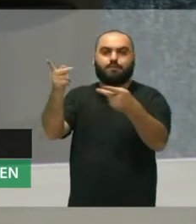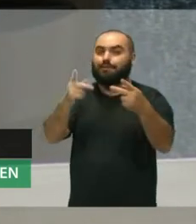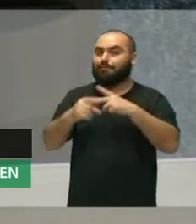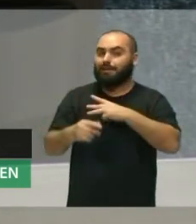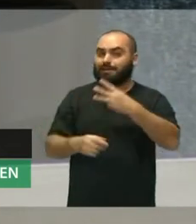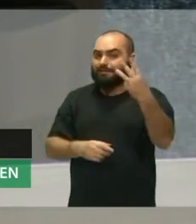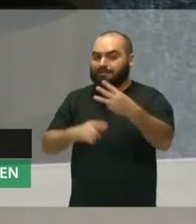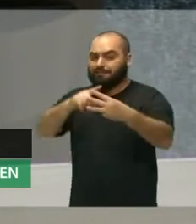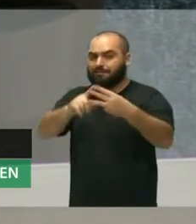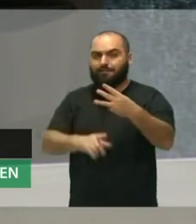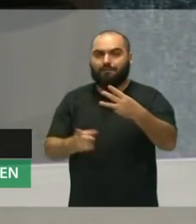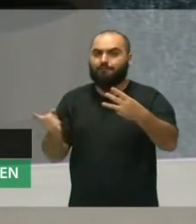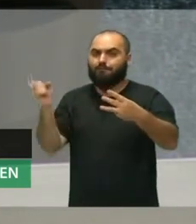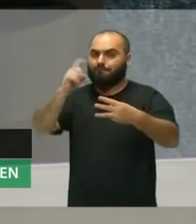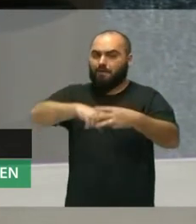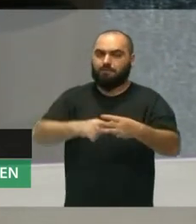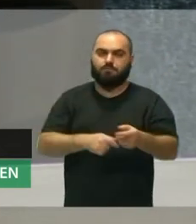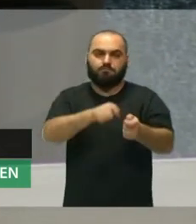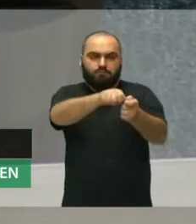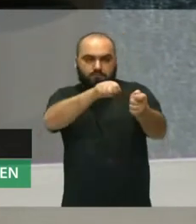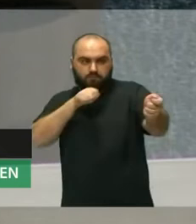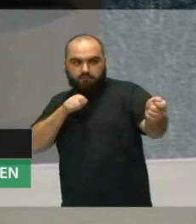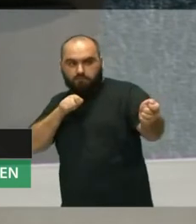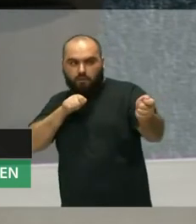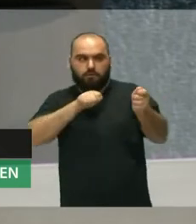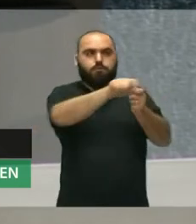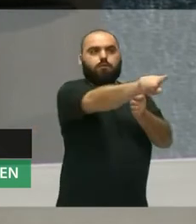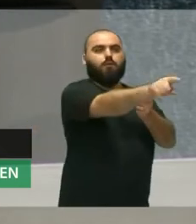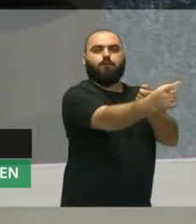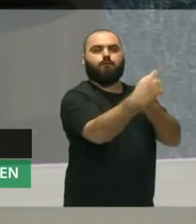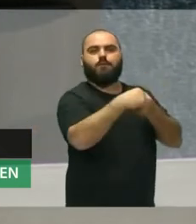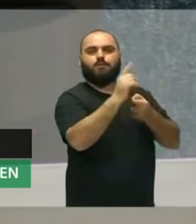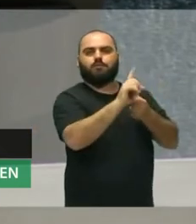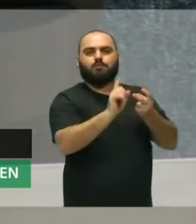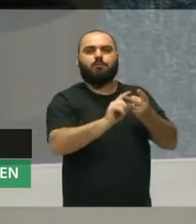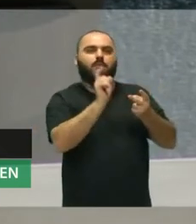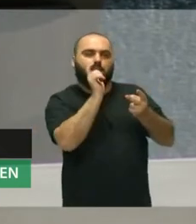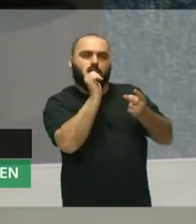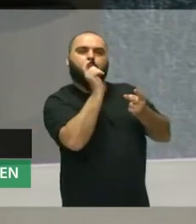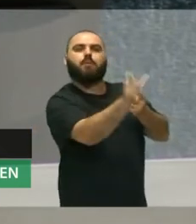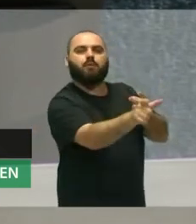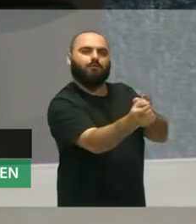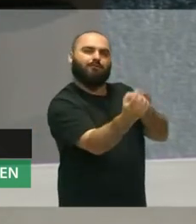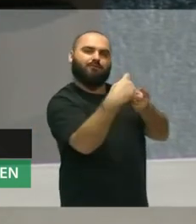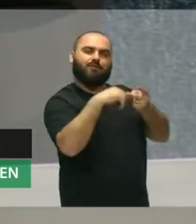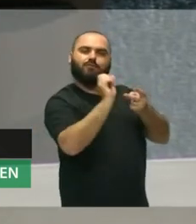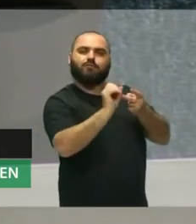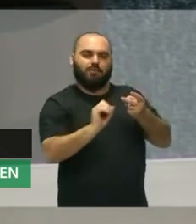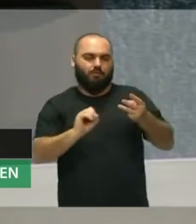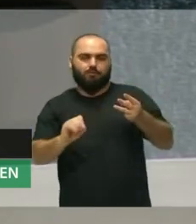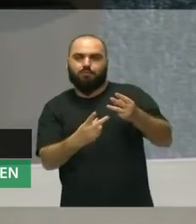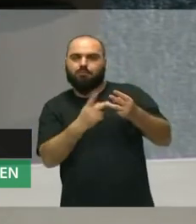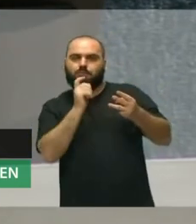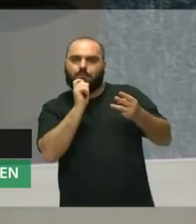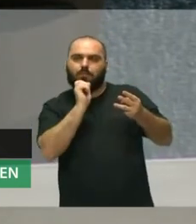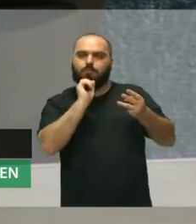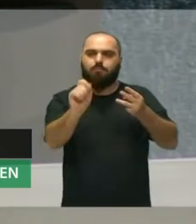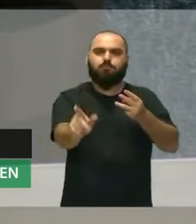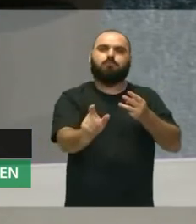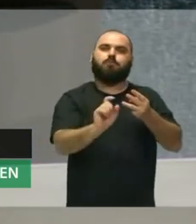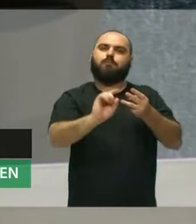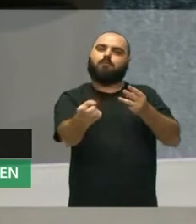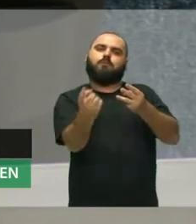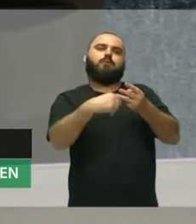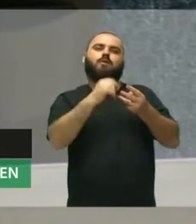não voltam: uma flecha lançada, uma palavra pronunciada e uma oportunidade perdida. Hoje à noite, nós temos uma